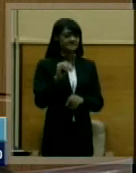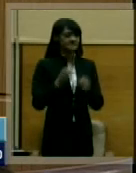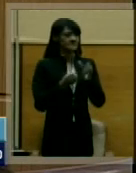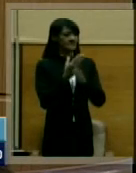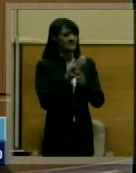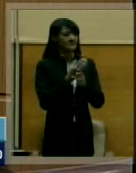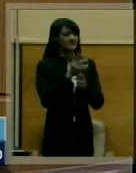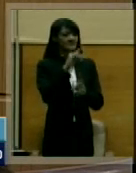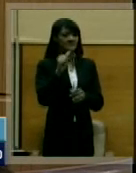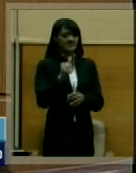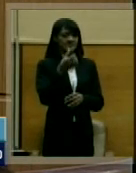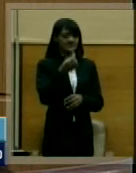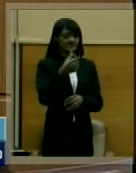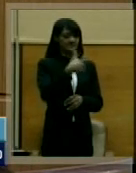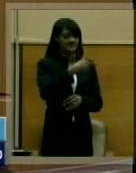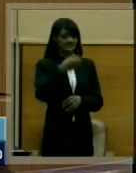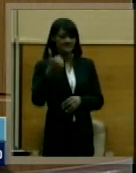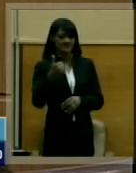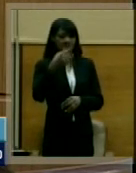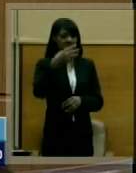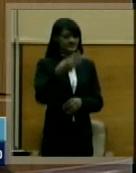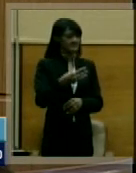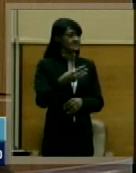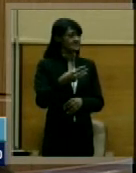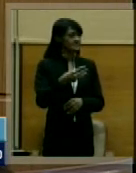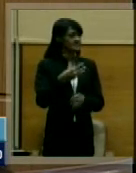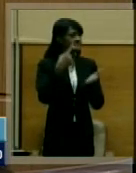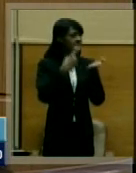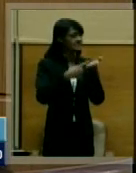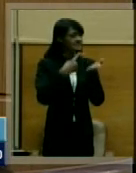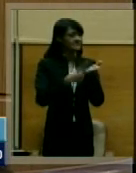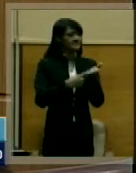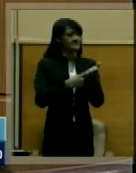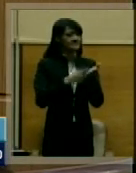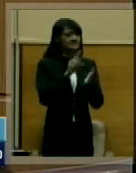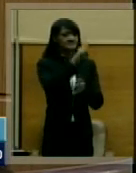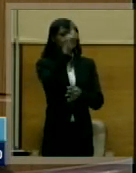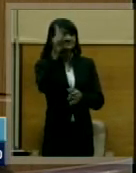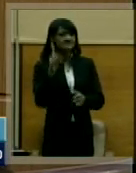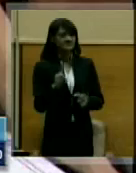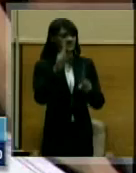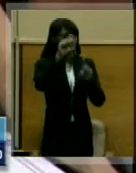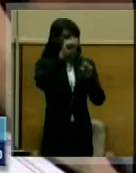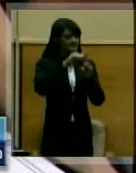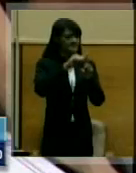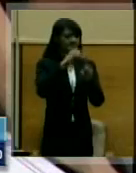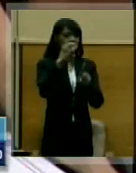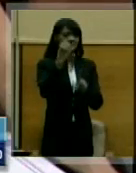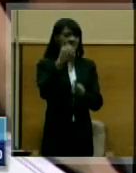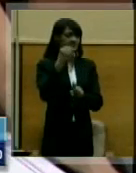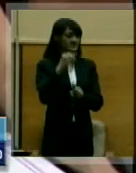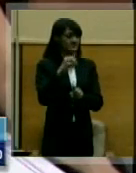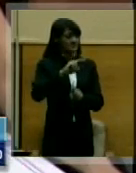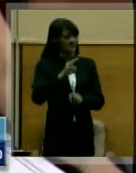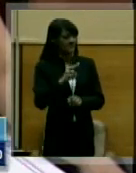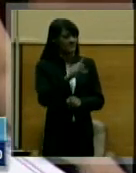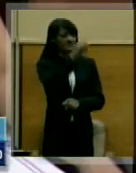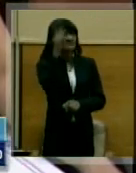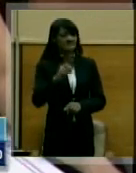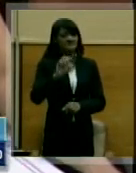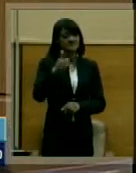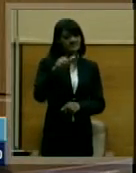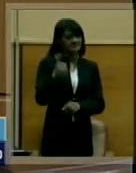2013, com data para a solenidade de entrega dentro do mês de outubro ou no dia 11 de outubro,